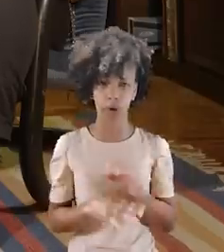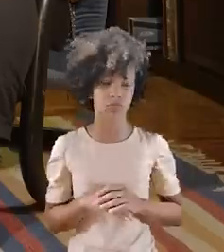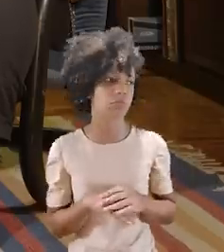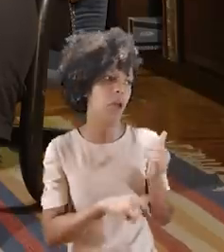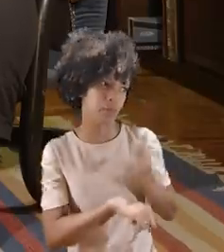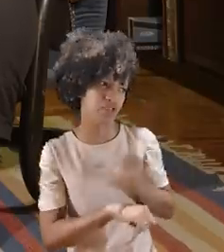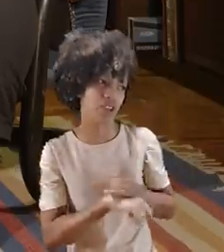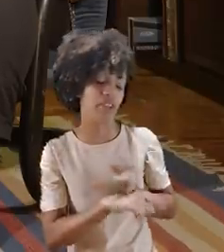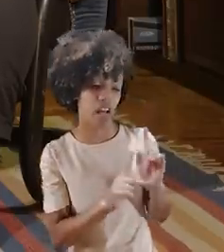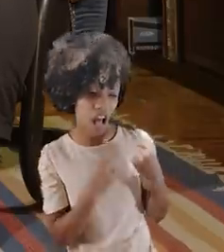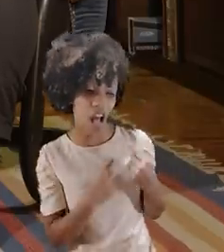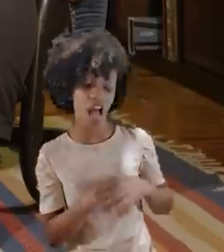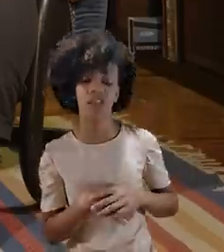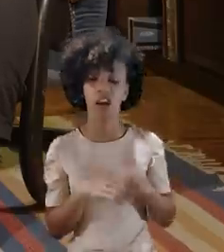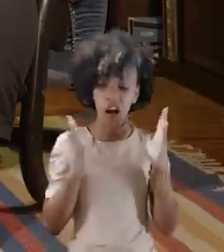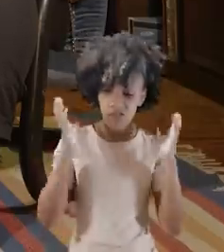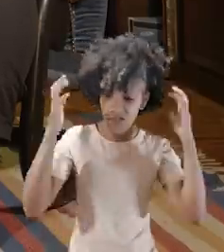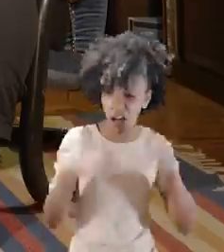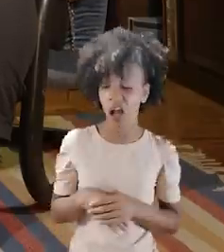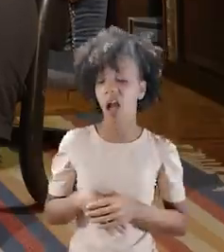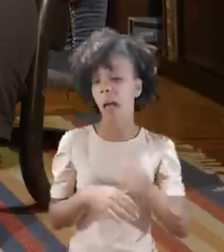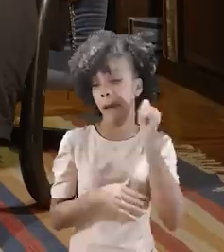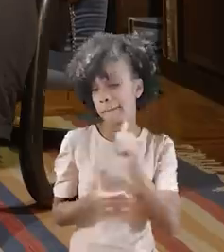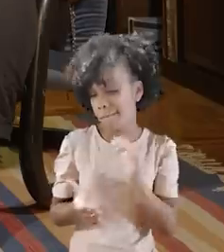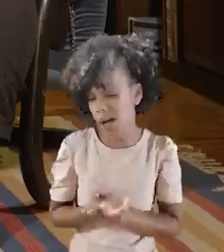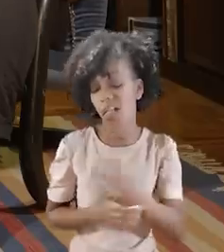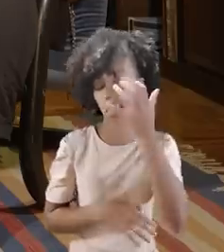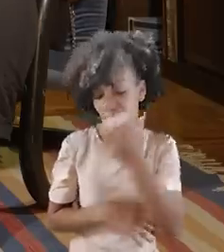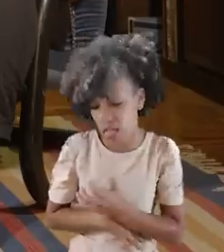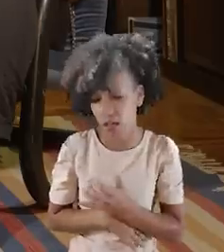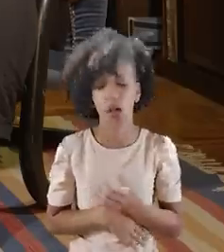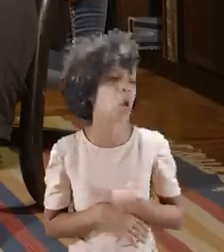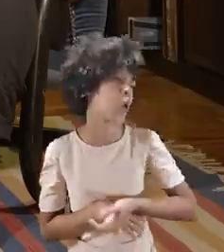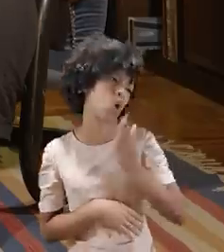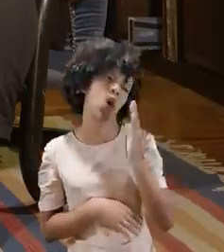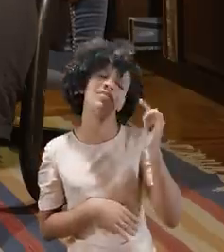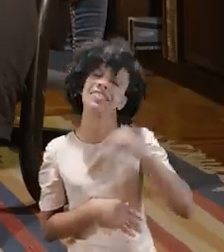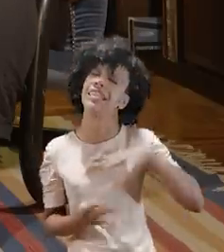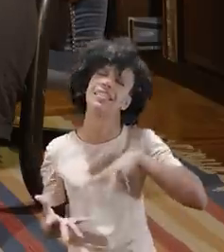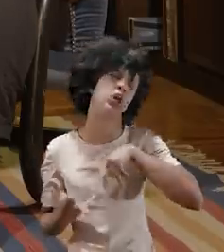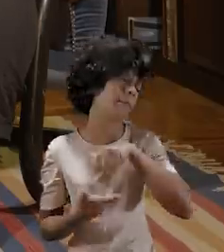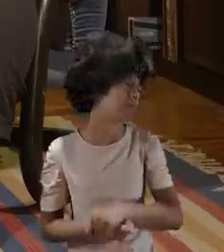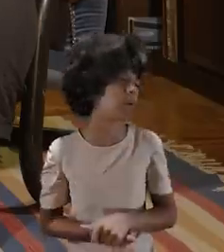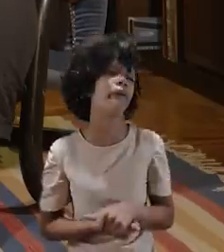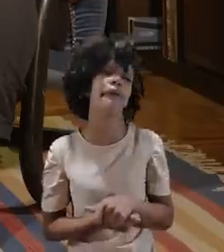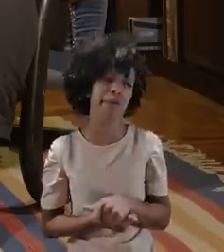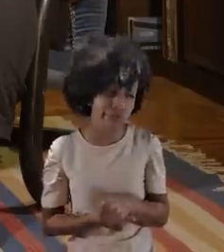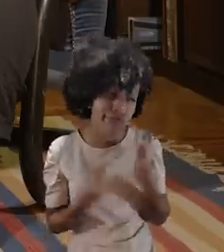tinha tá grande meu short tá enchendo o saco meu cabelo tá grande a minha mulher vai manda piada aliás atende homem com os homens Sara Nossa Terra é